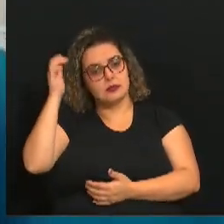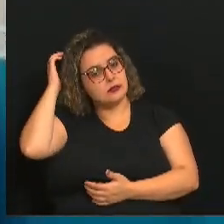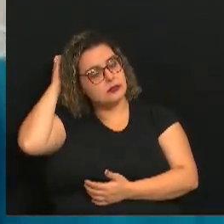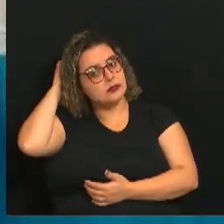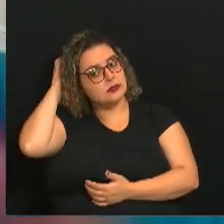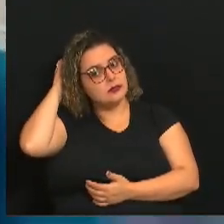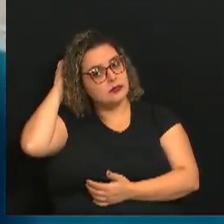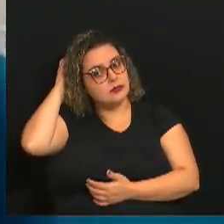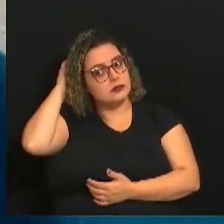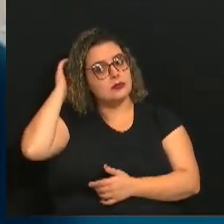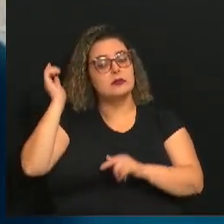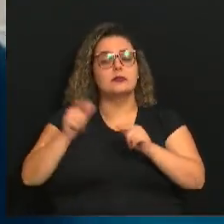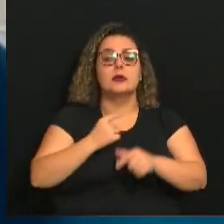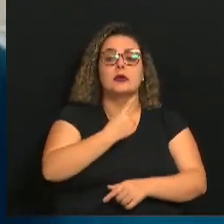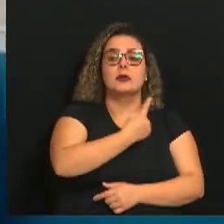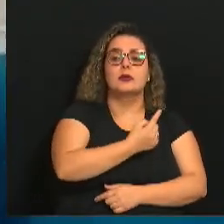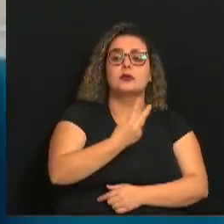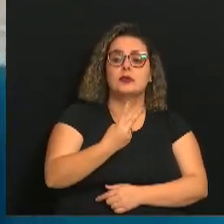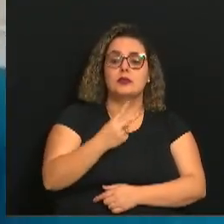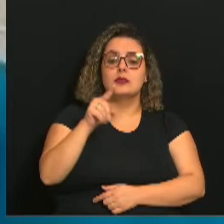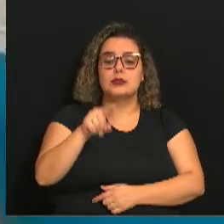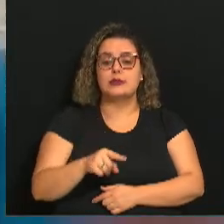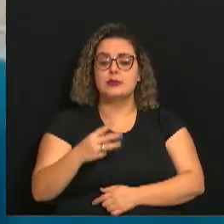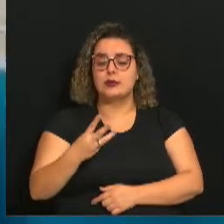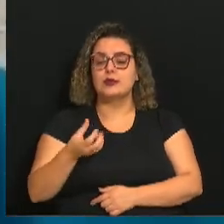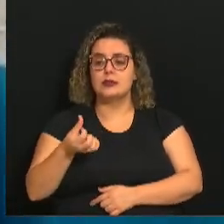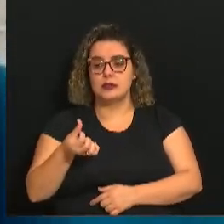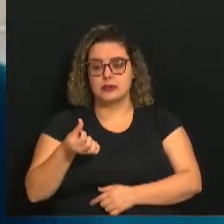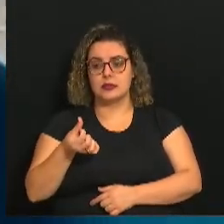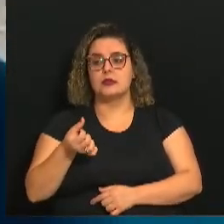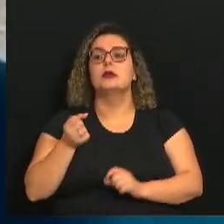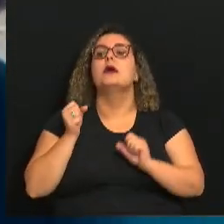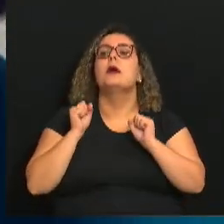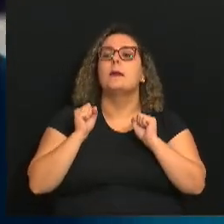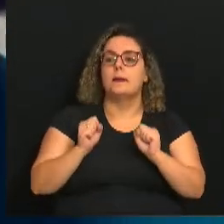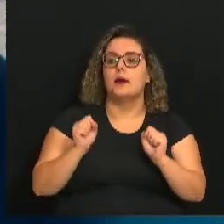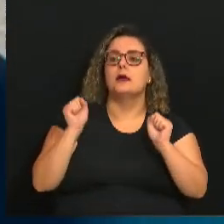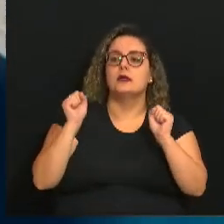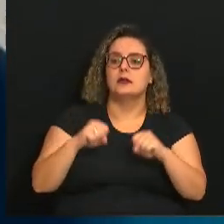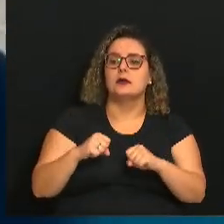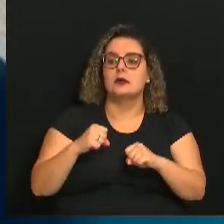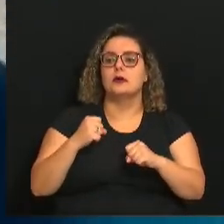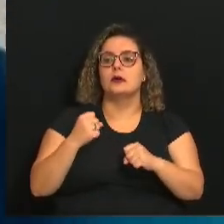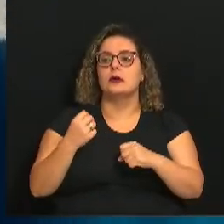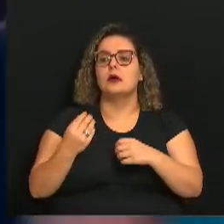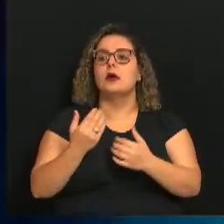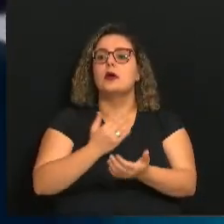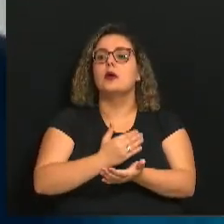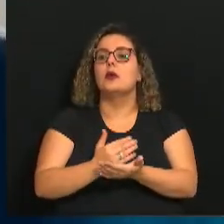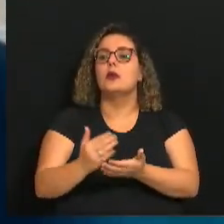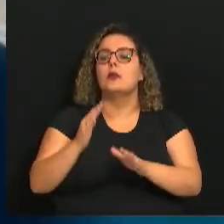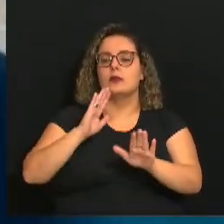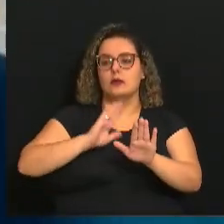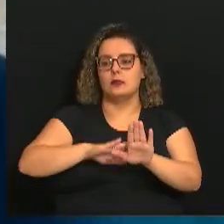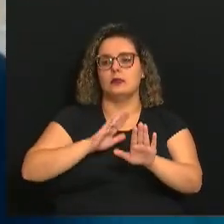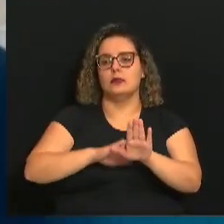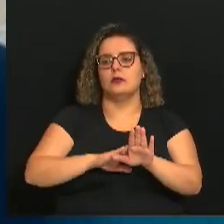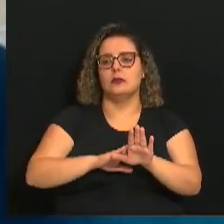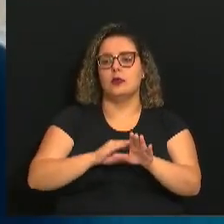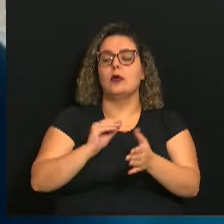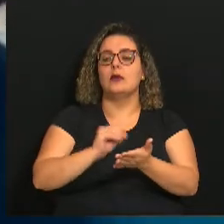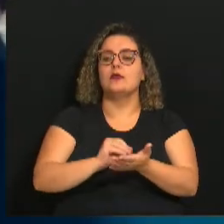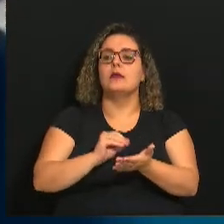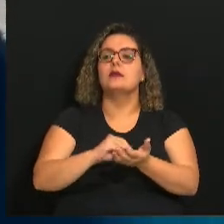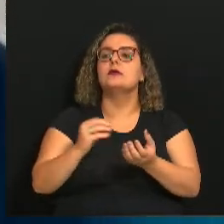por 36, se não tiver exclusividade no contrato, ela pode, mas começou a atuar com a desinformação